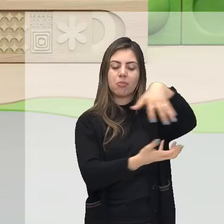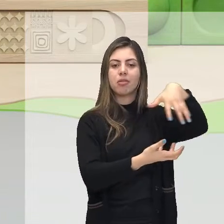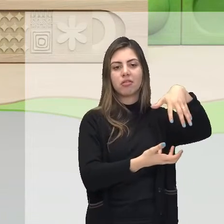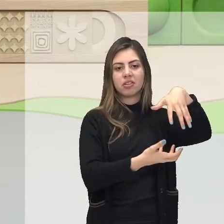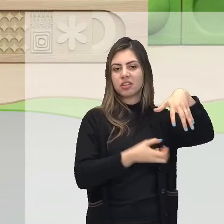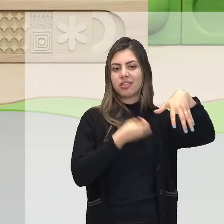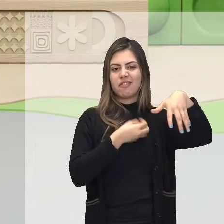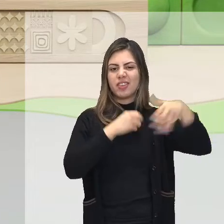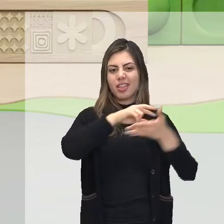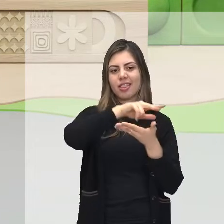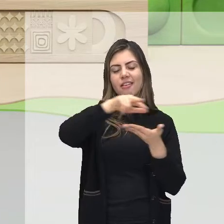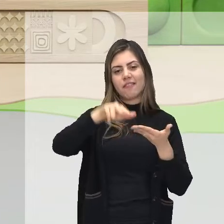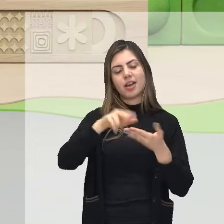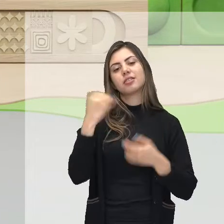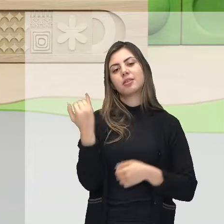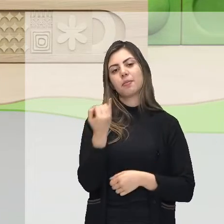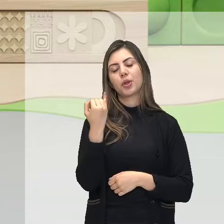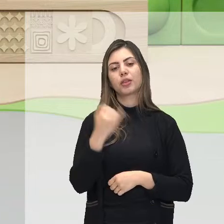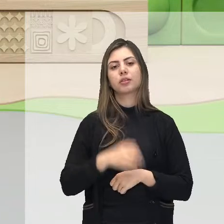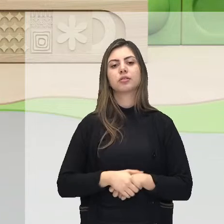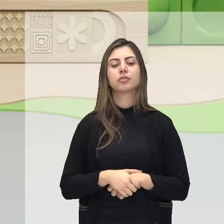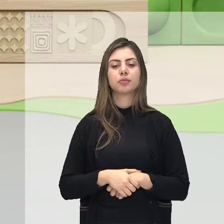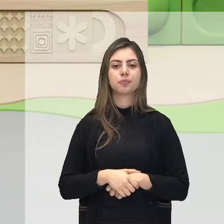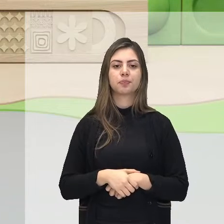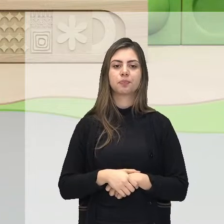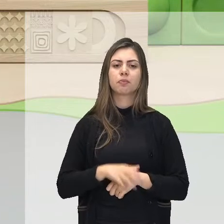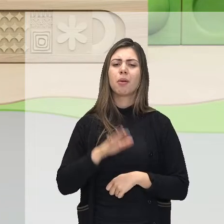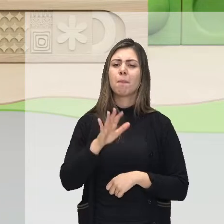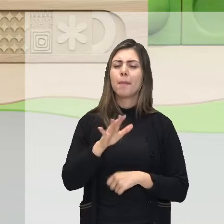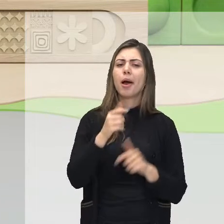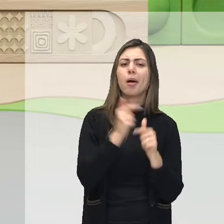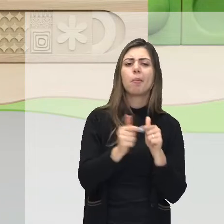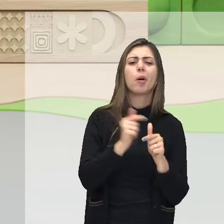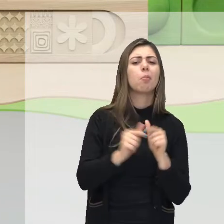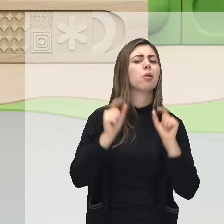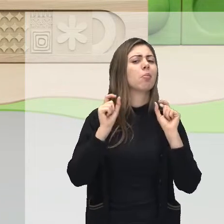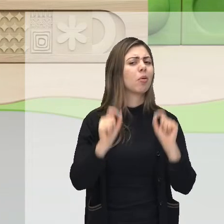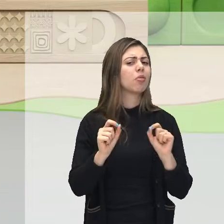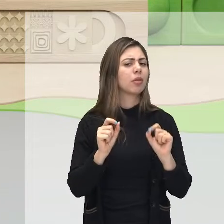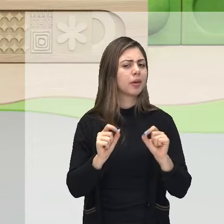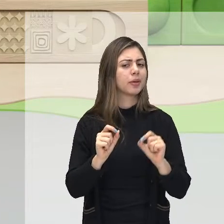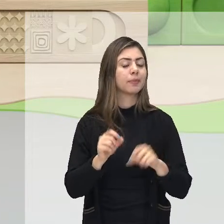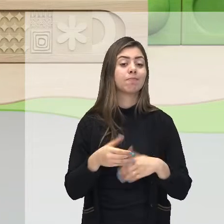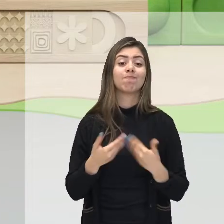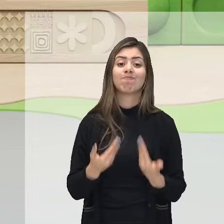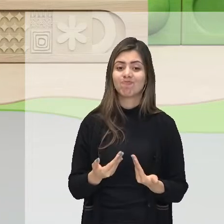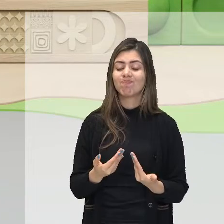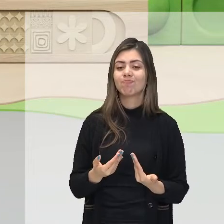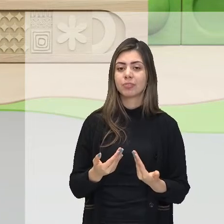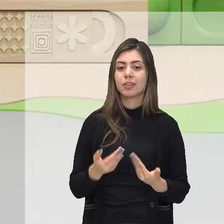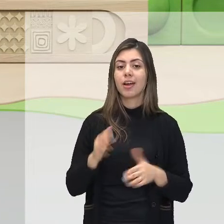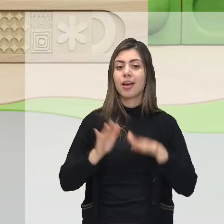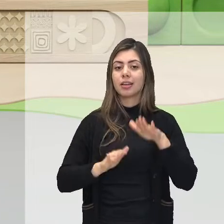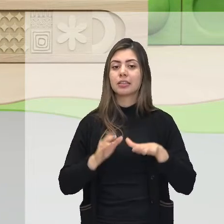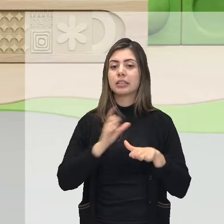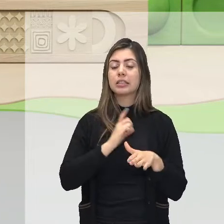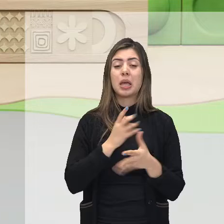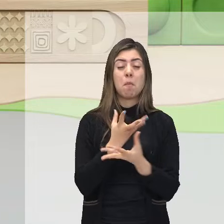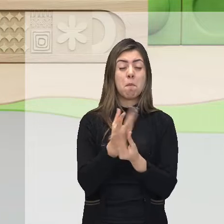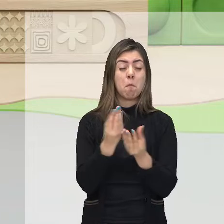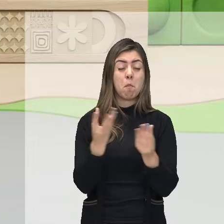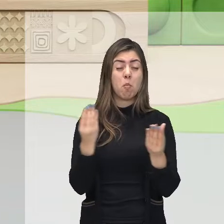seres vivos, na verdade. Qual é o grande problema? O grande problema foi o excesso desses